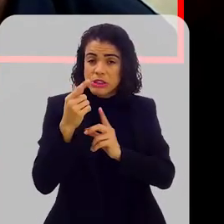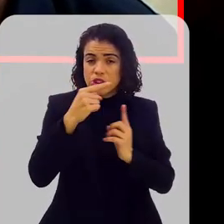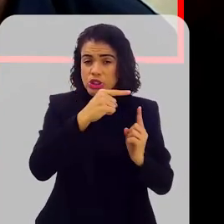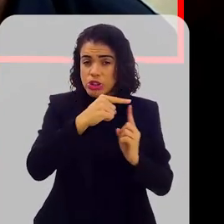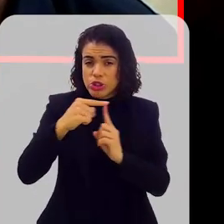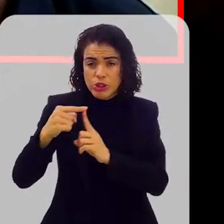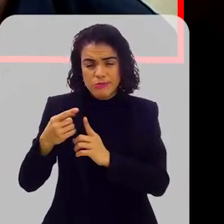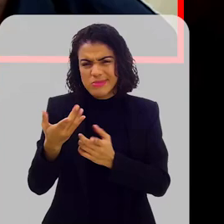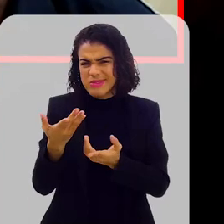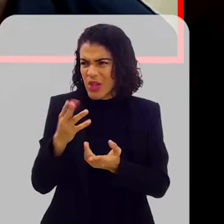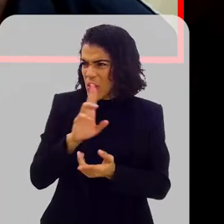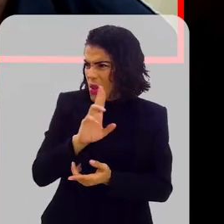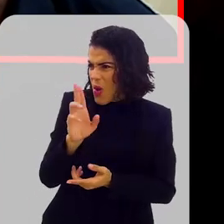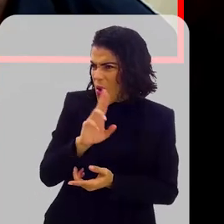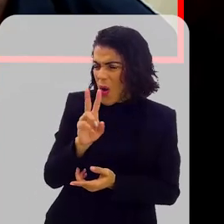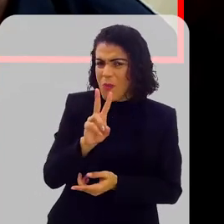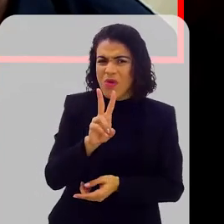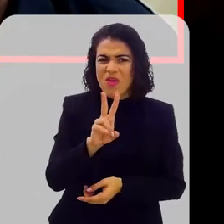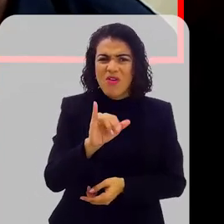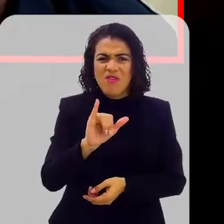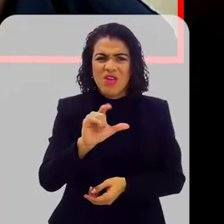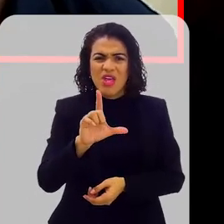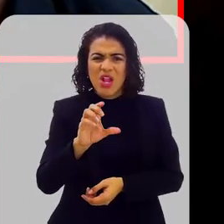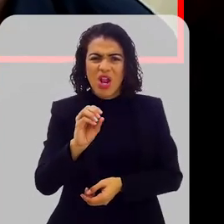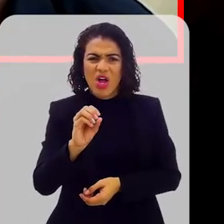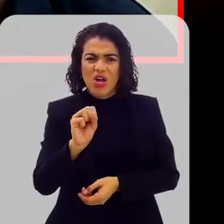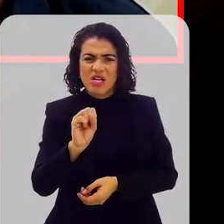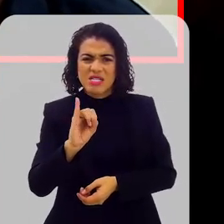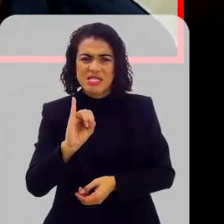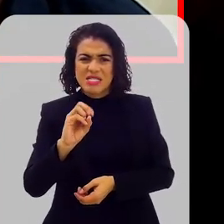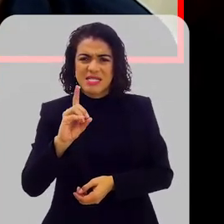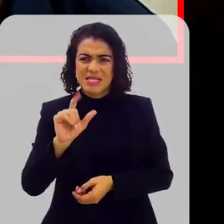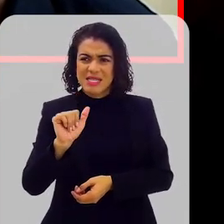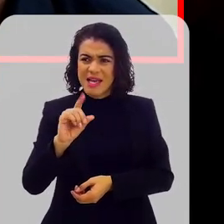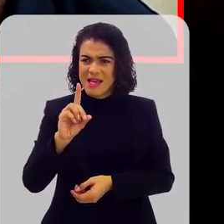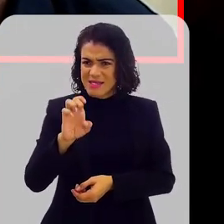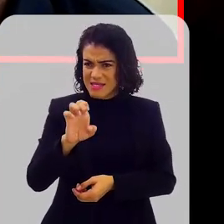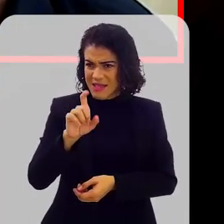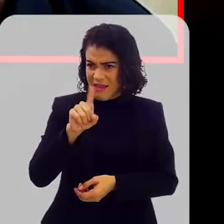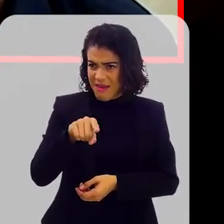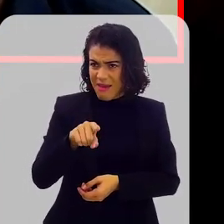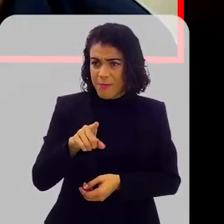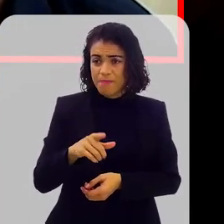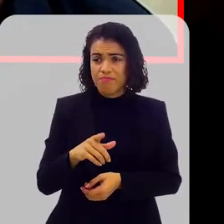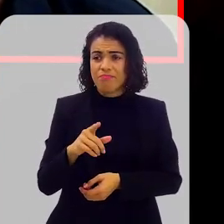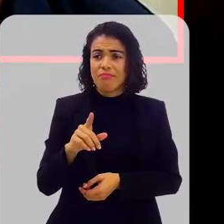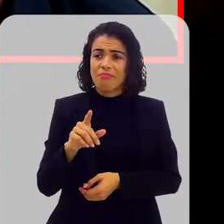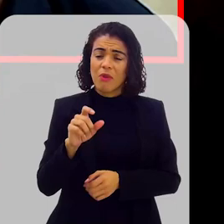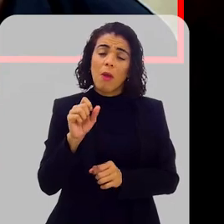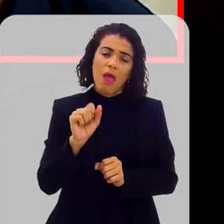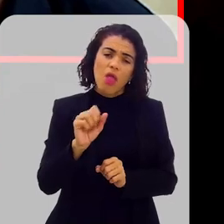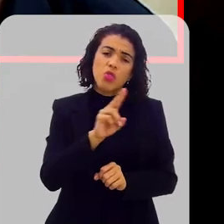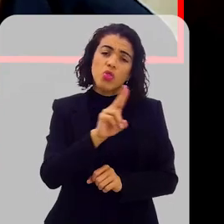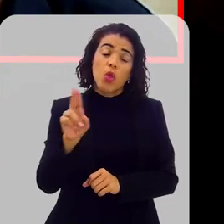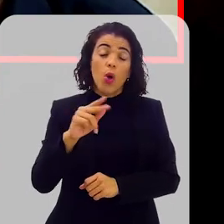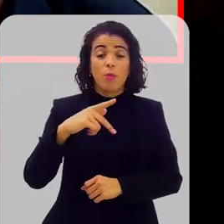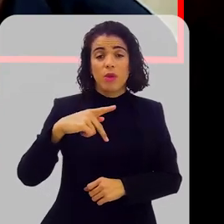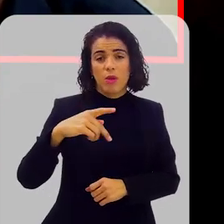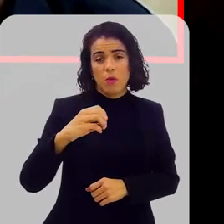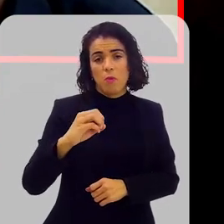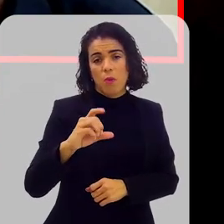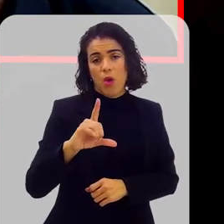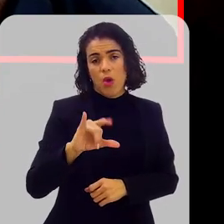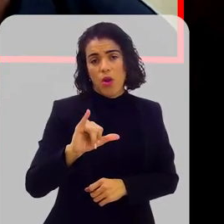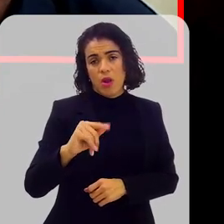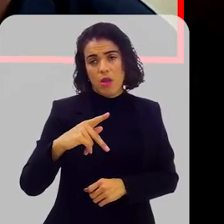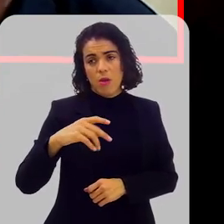desenvolver algum tipo de, não sei se chama de vilosidade ou de, como o senhor havia dito, sim. A gente chama de